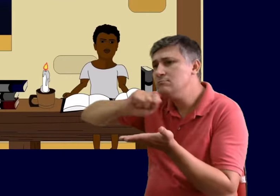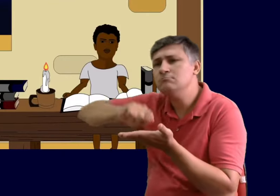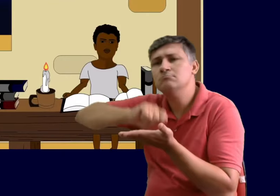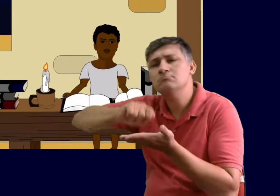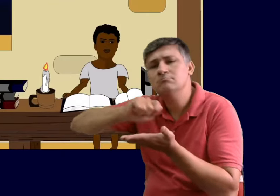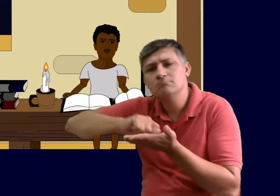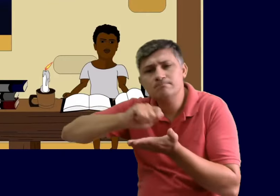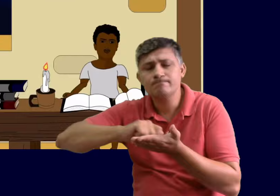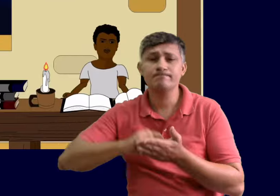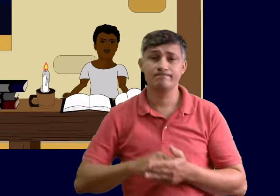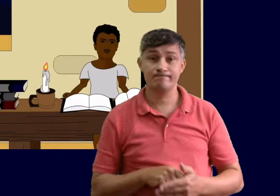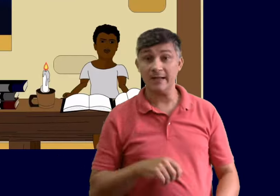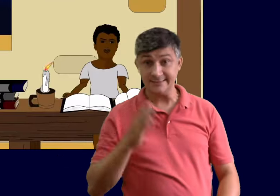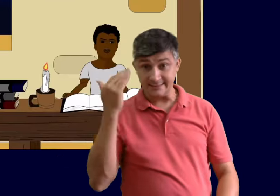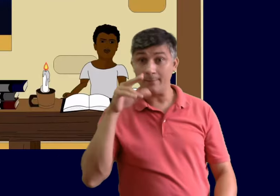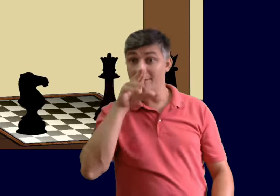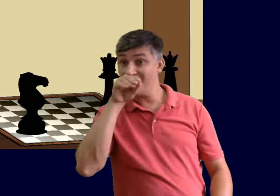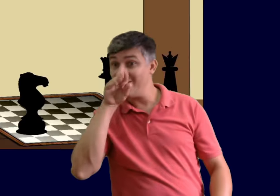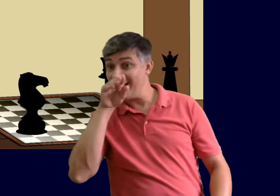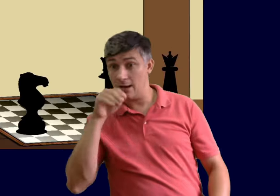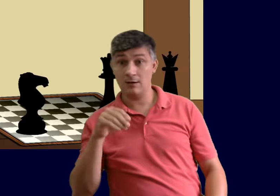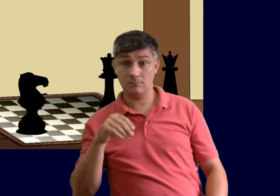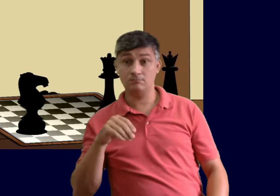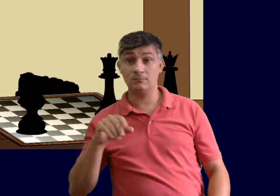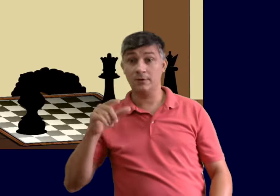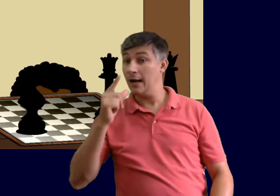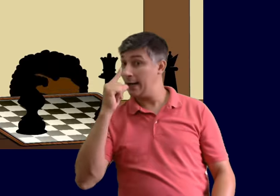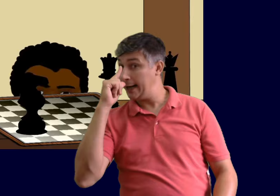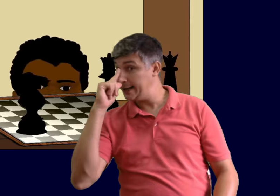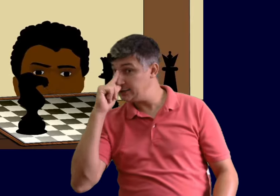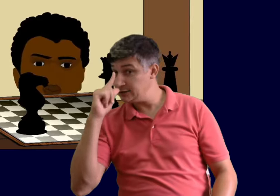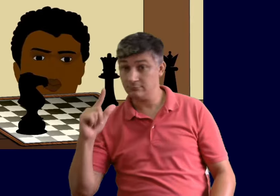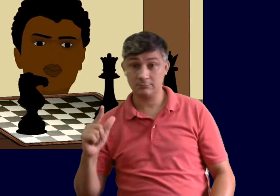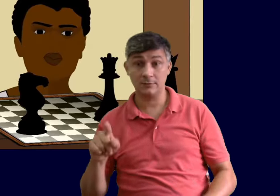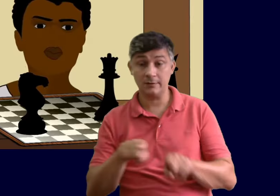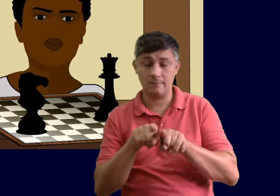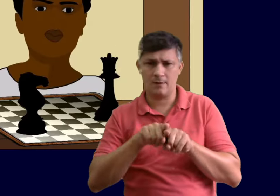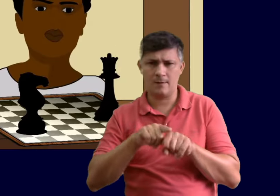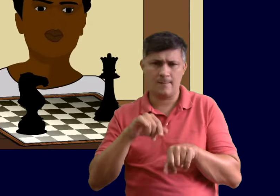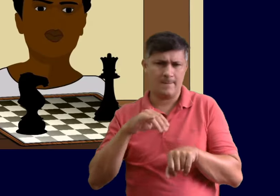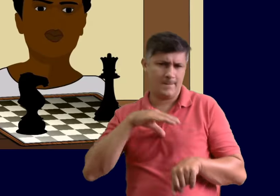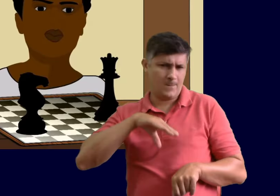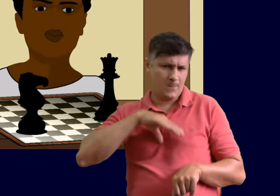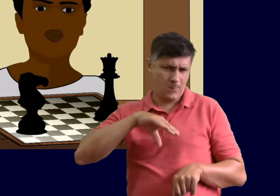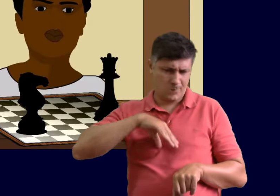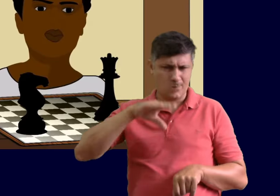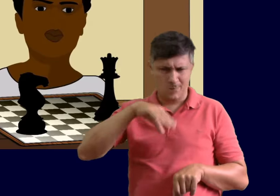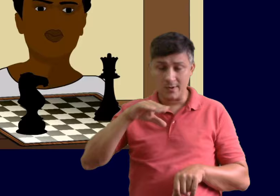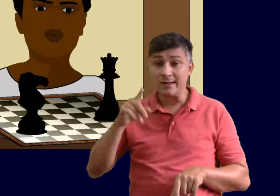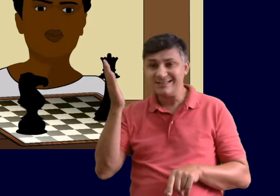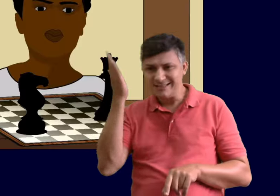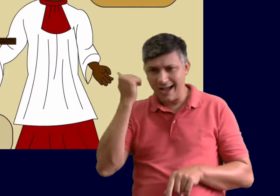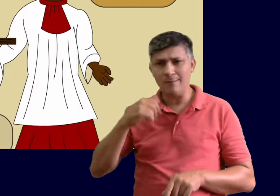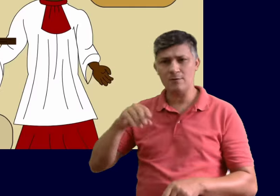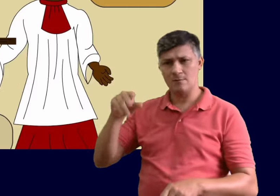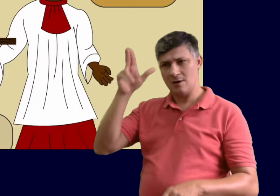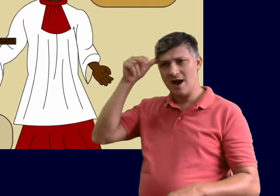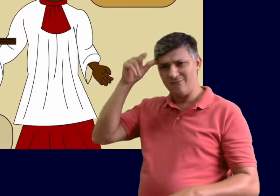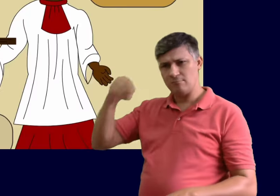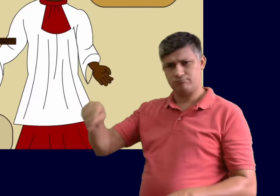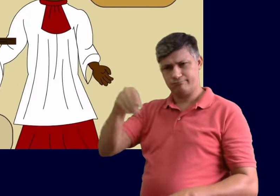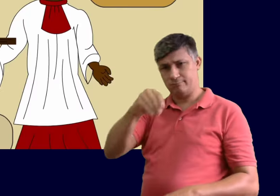escrevia, falava latim e português, interessava-se pelas estratégias do jogo do xadrez